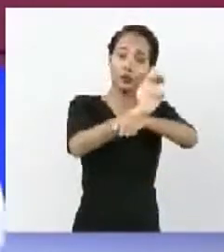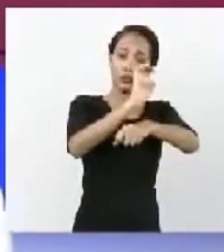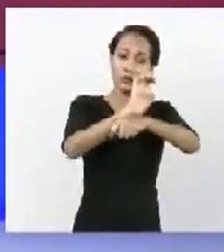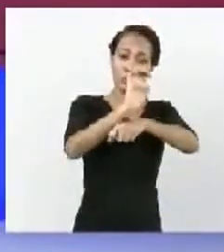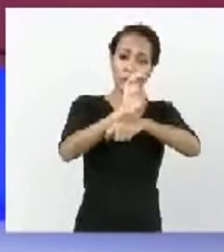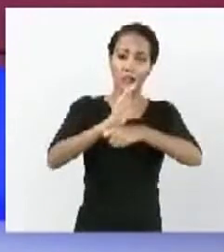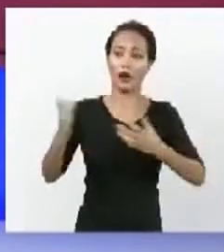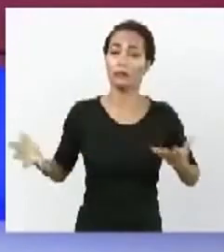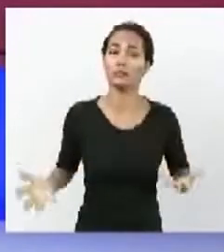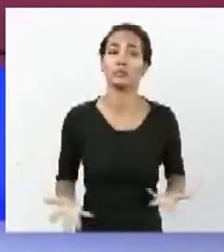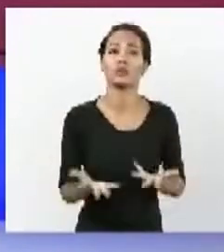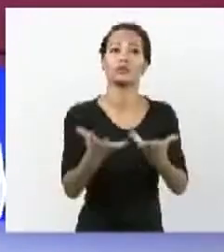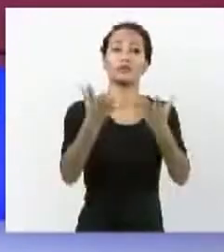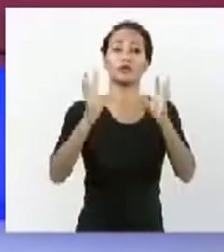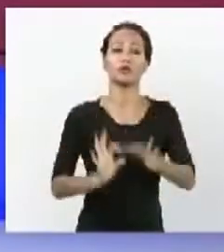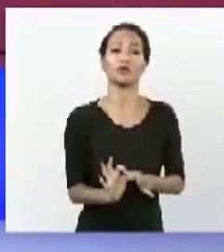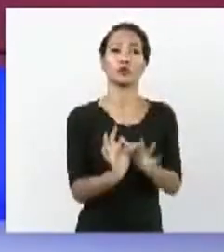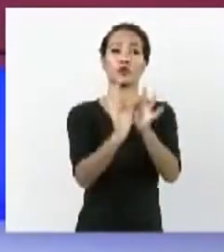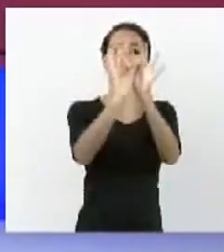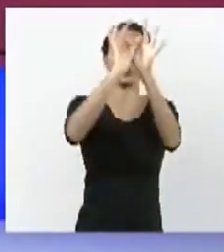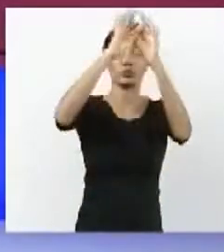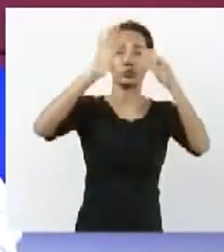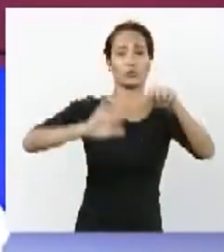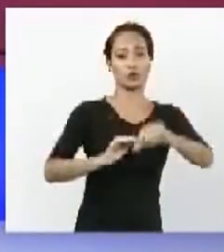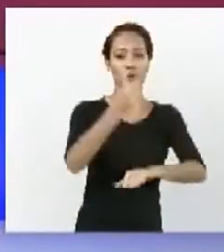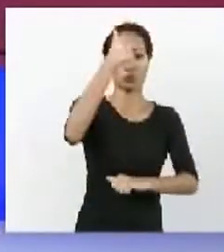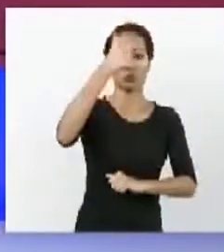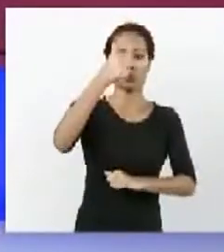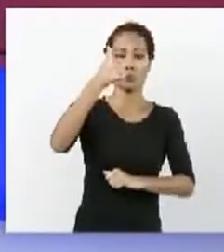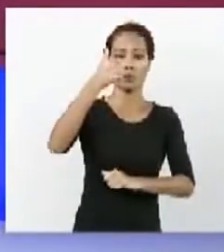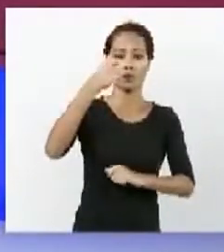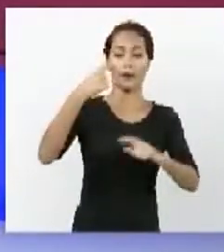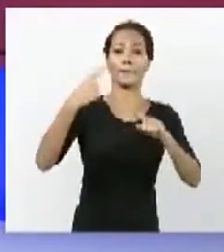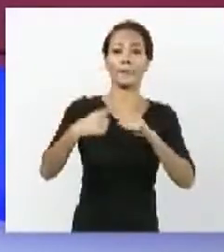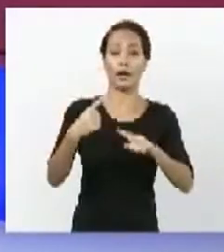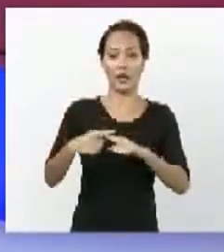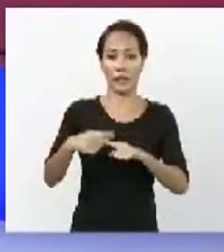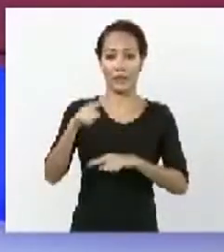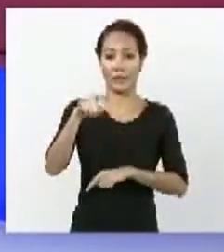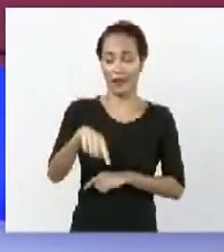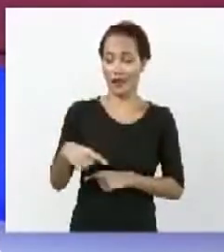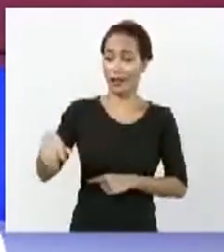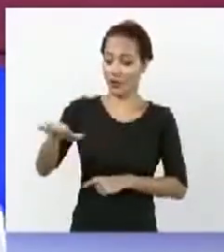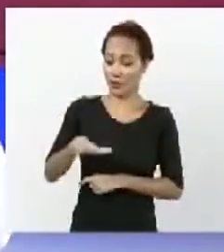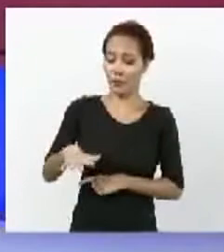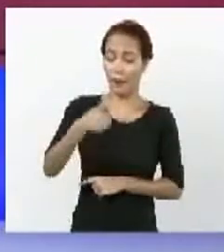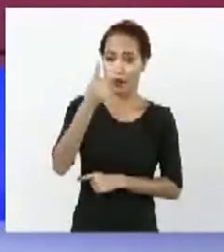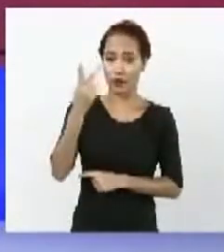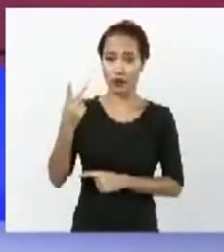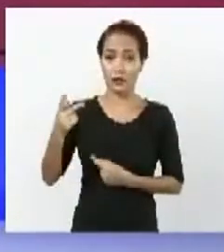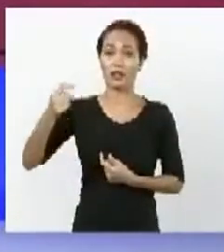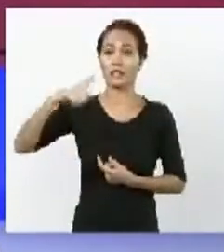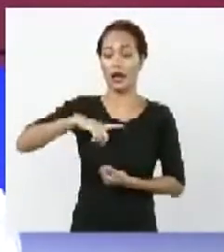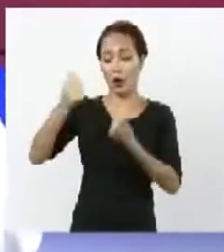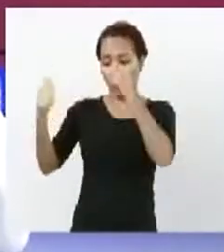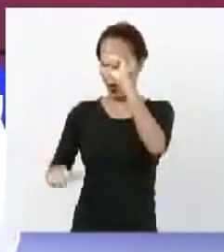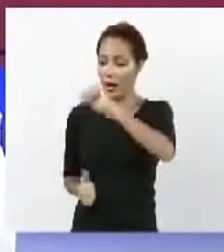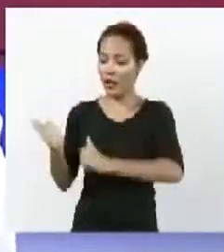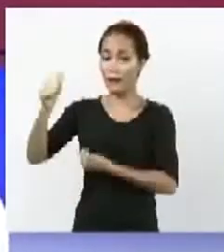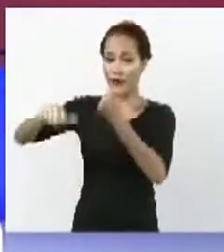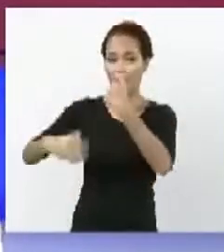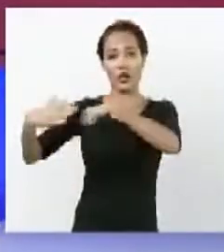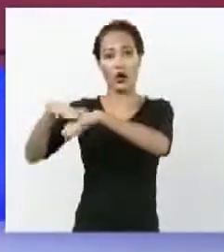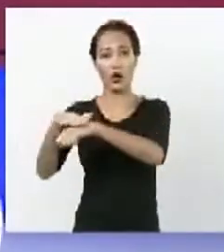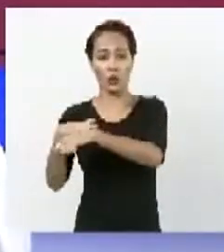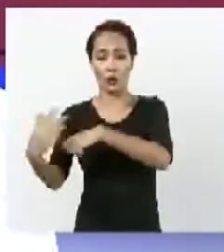no sacrifício do funcionalismo público. O funcionalismo público na nossa gestão será tratado com conversa, com qualificação, com